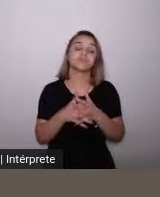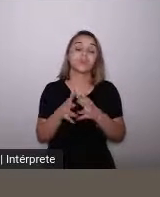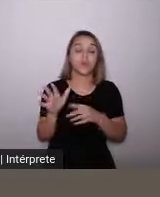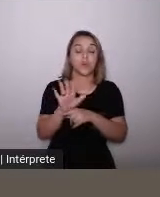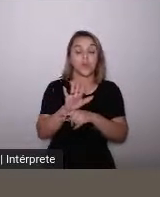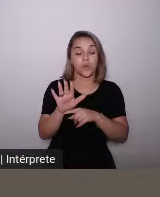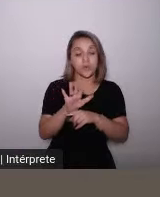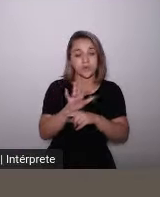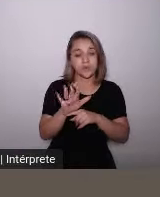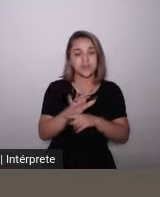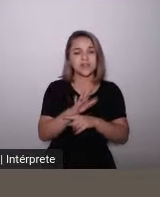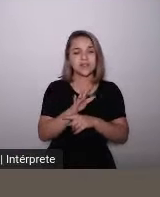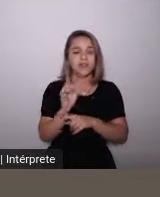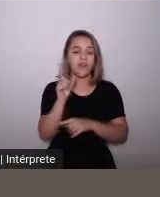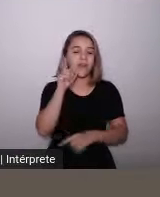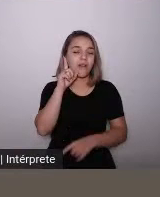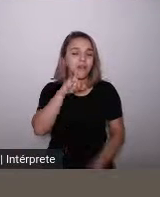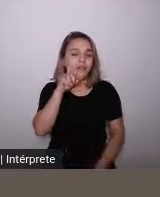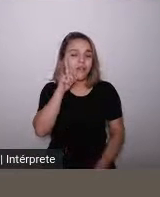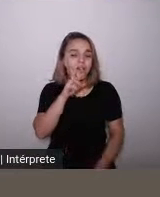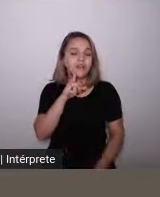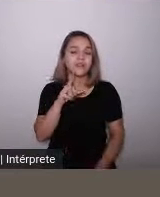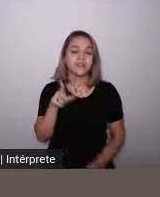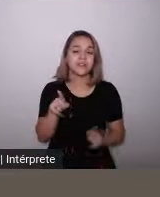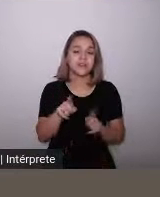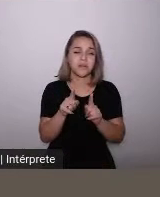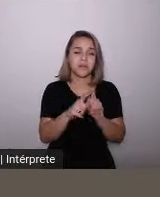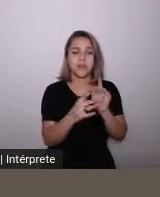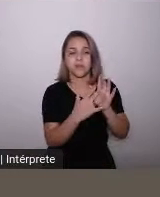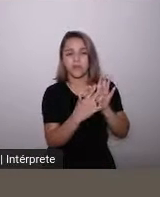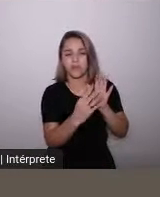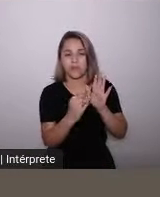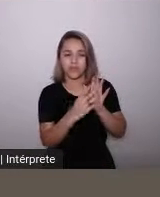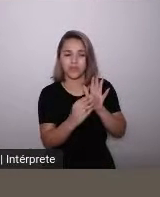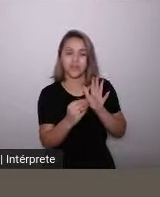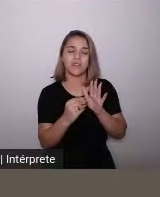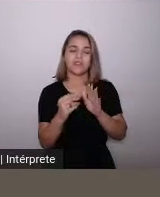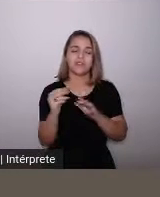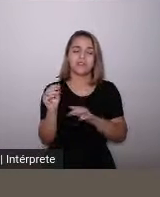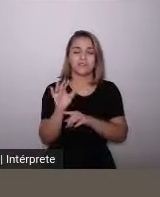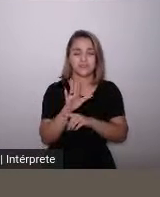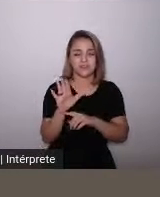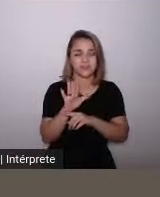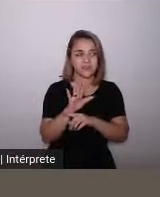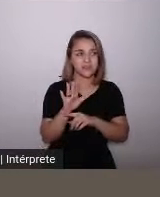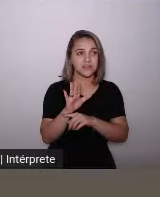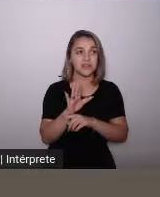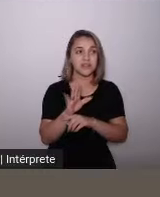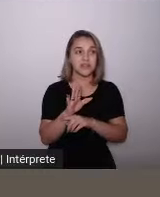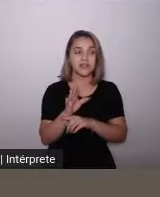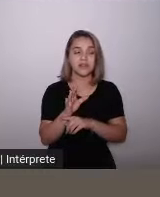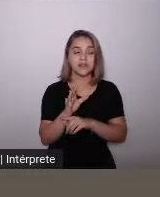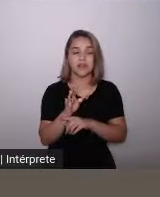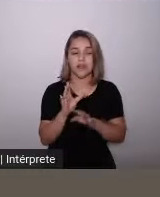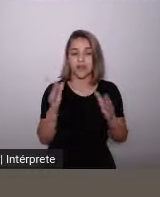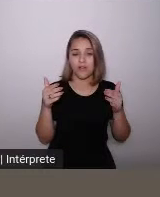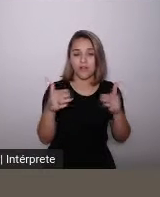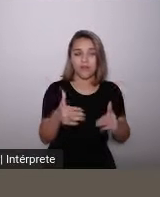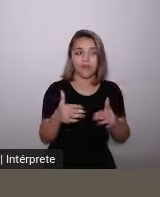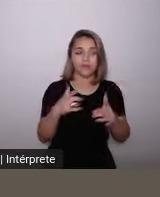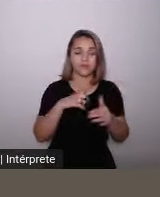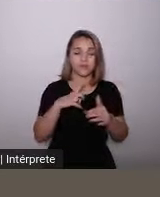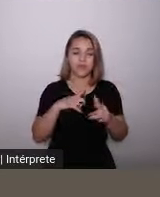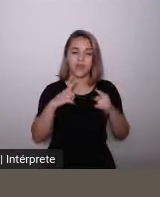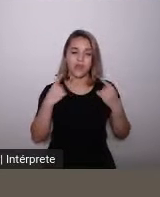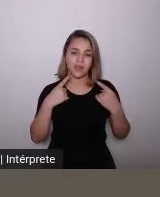ocupa as salas de cinema, modelo de cinema, de cinematografia, eixo em torno do qual partem as